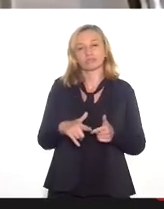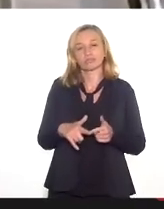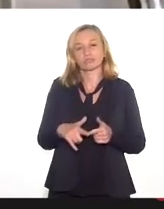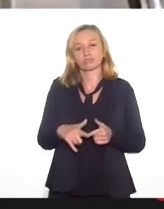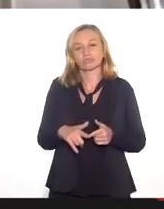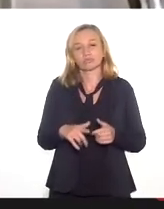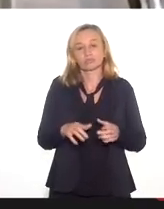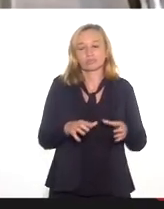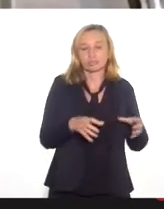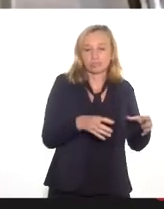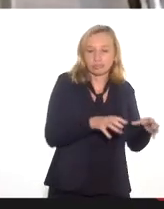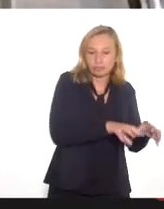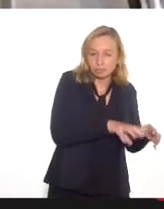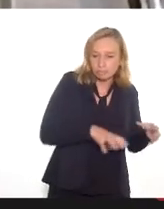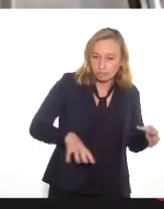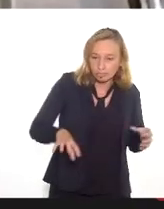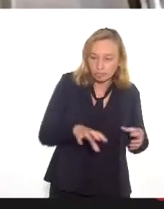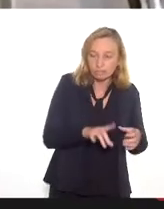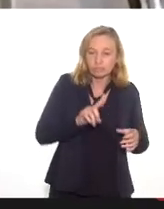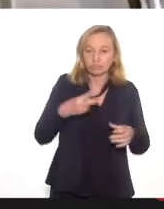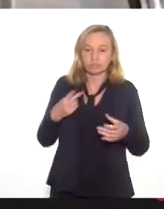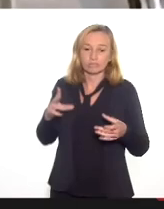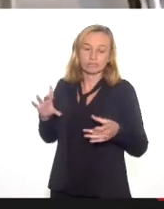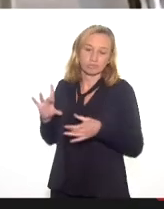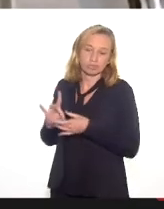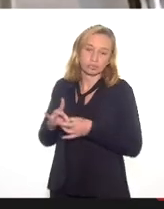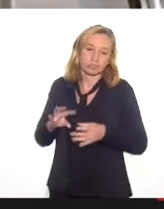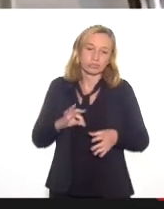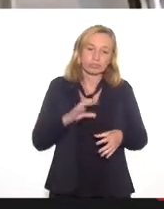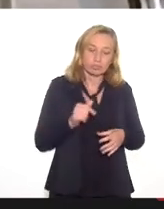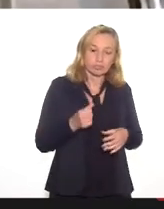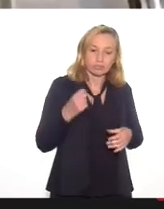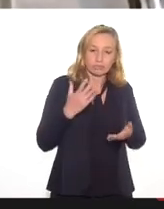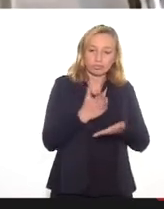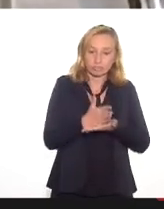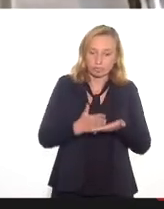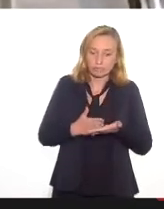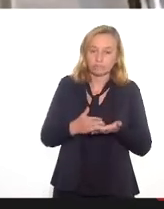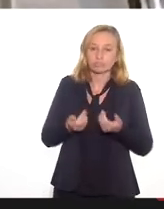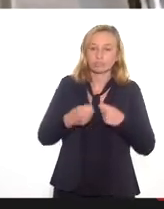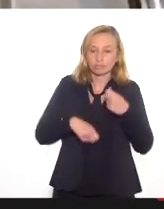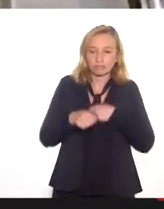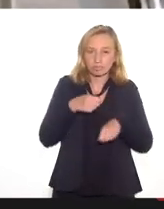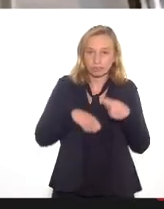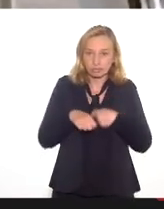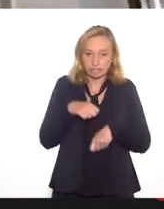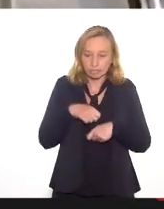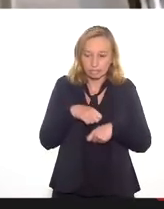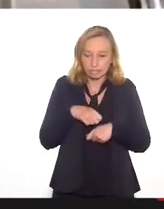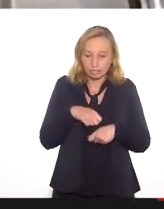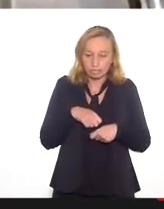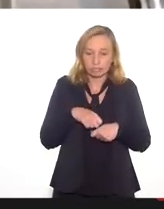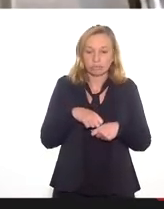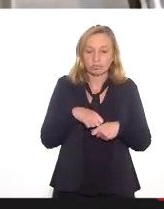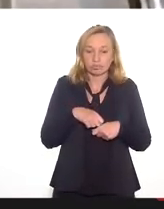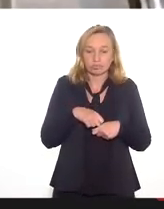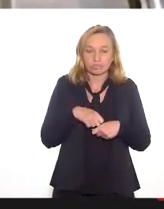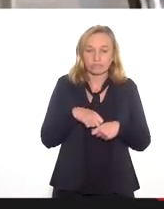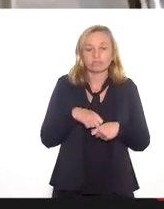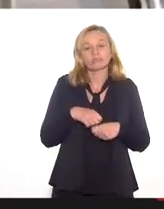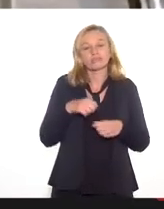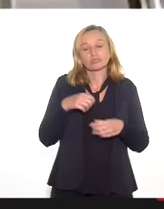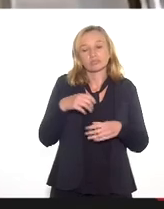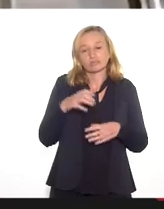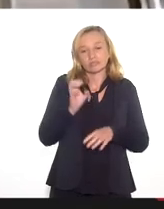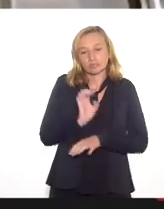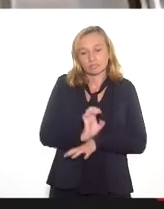regionalizadas ou em conexão daquilo que já está dividido administrativamente nesse Estado